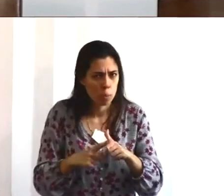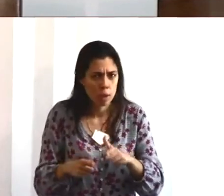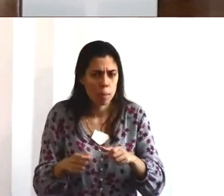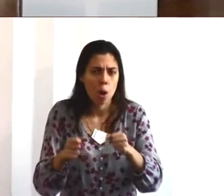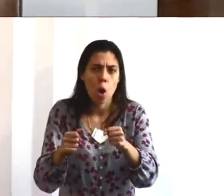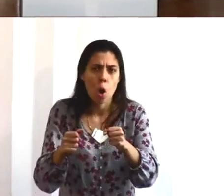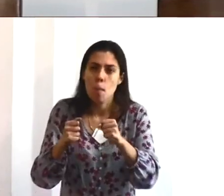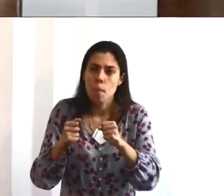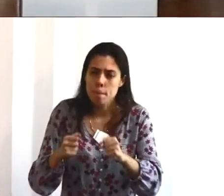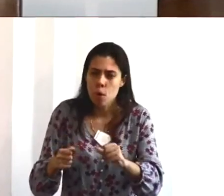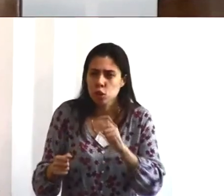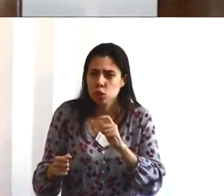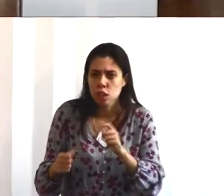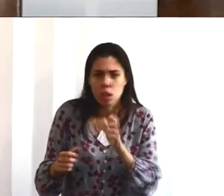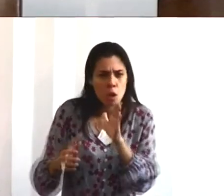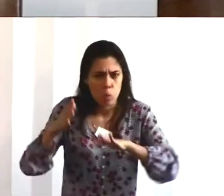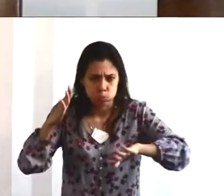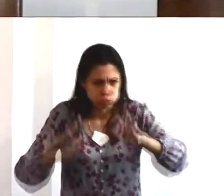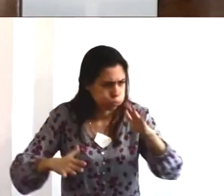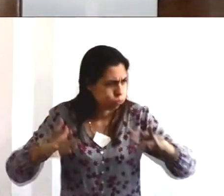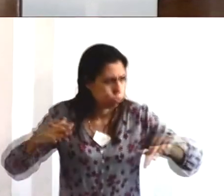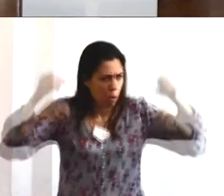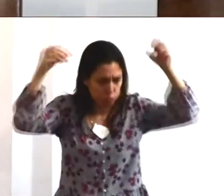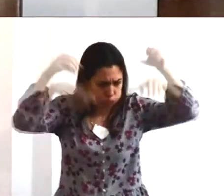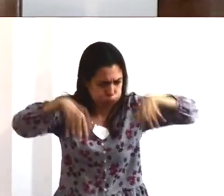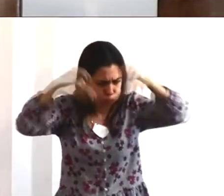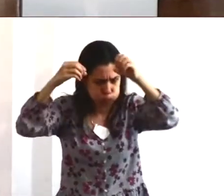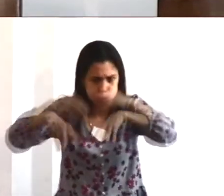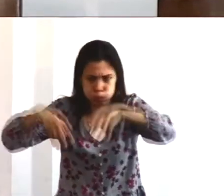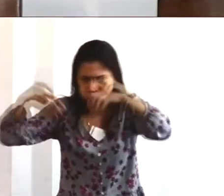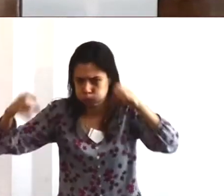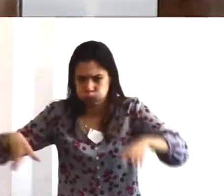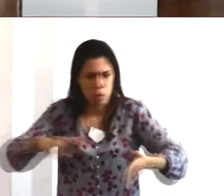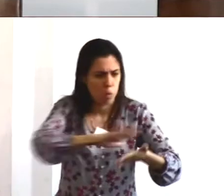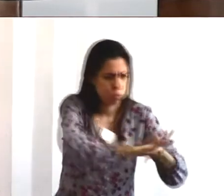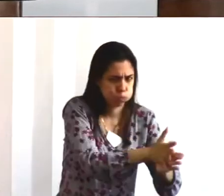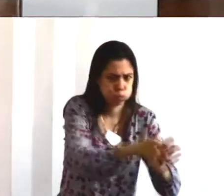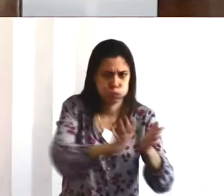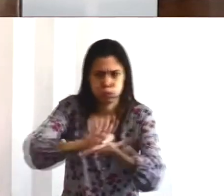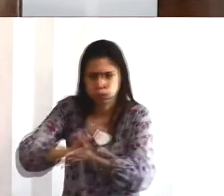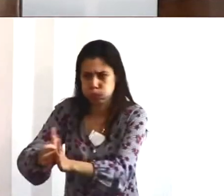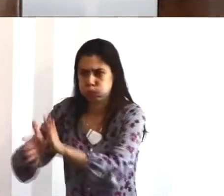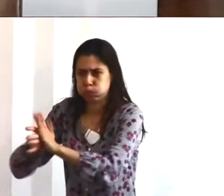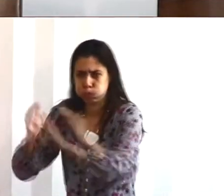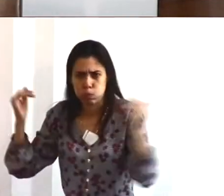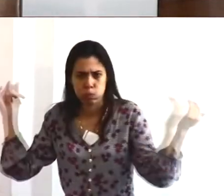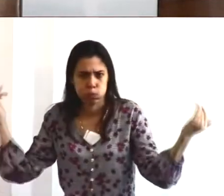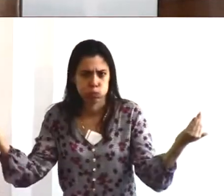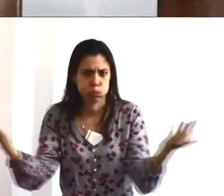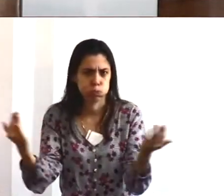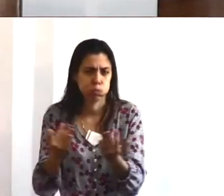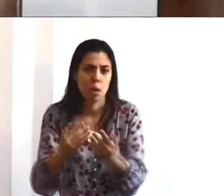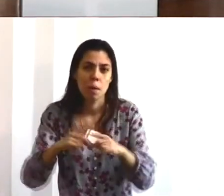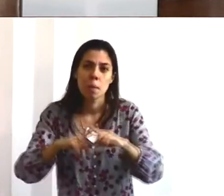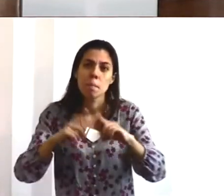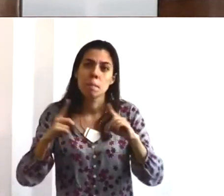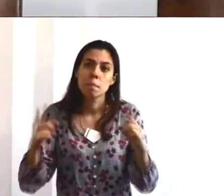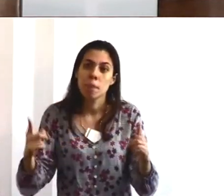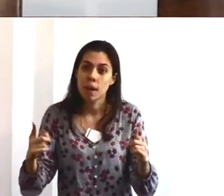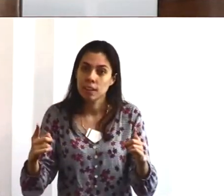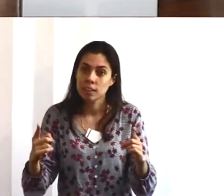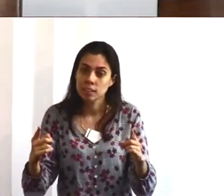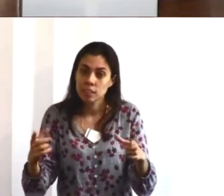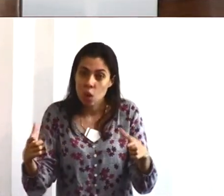rio que alegra a cidade de Deus, enquanto lá fora há destruição, enquanto lá fora há um caos, enquanto lá fora